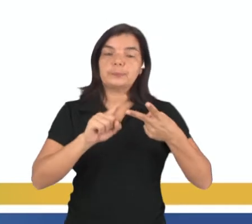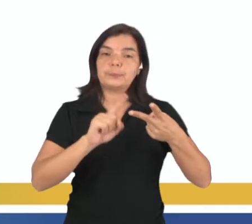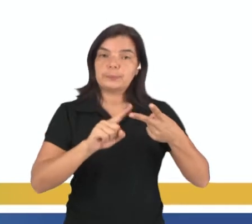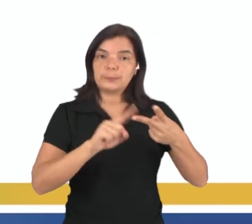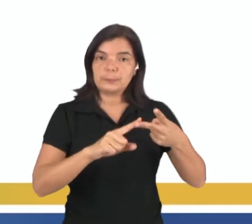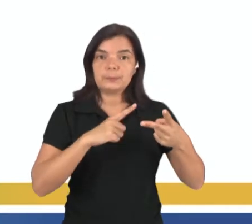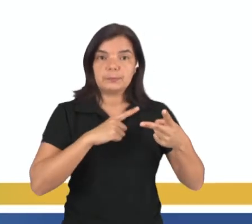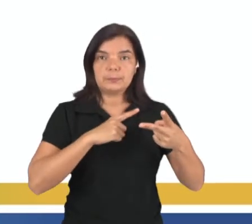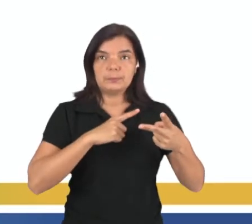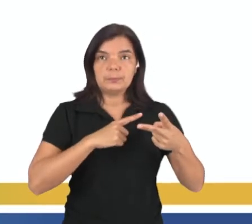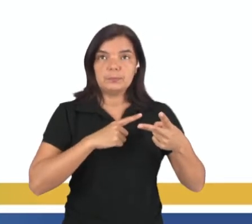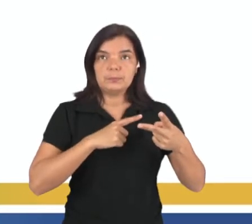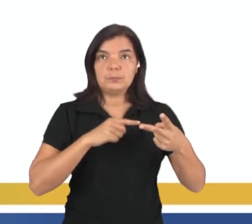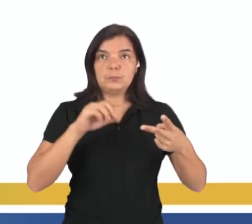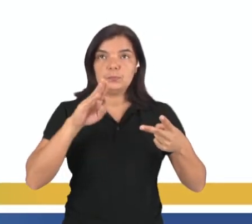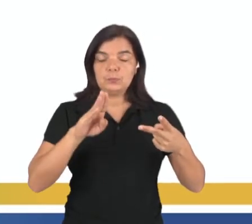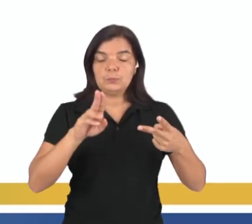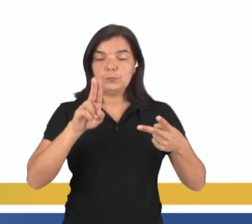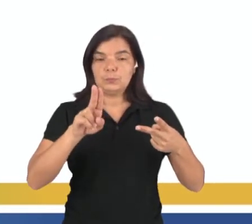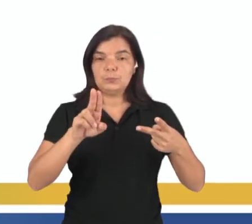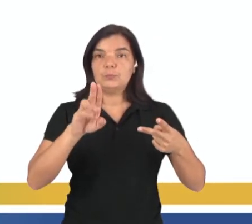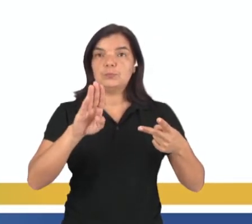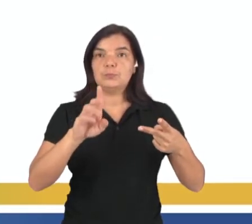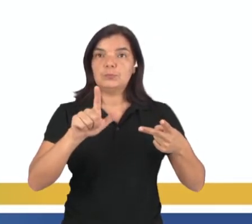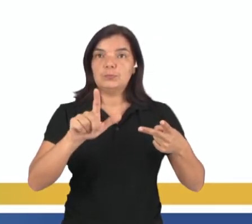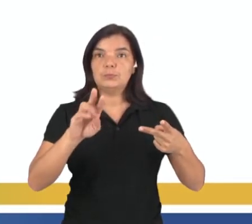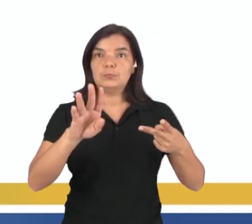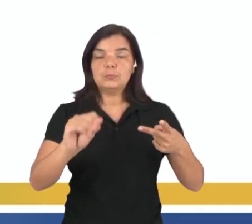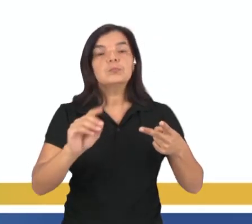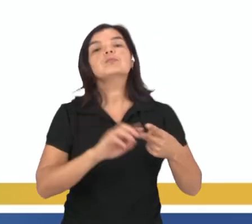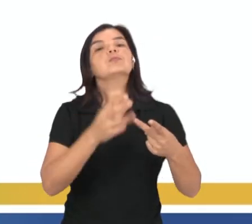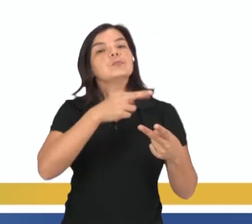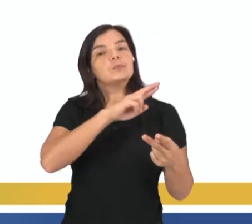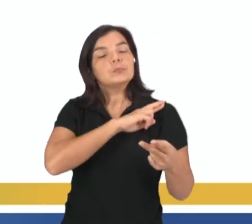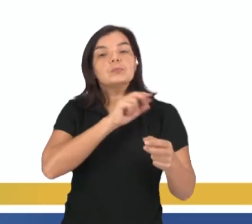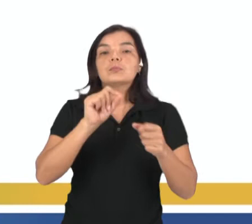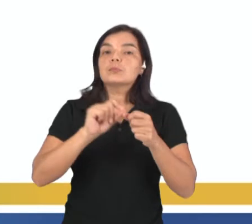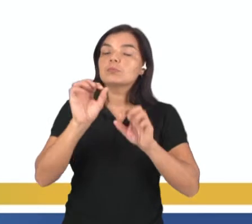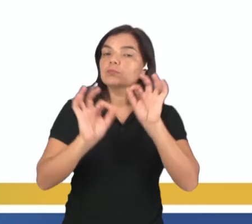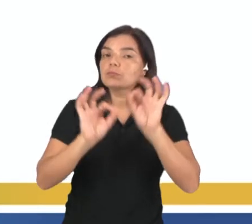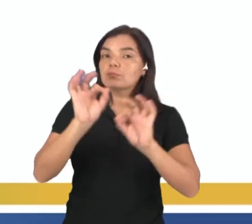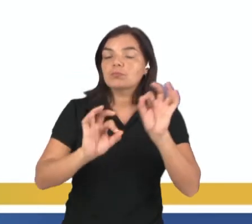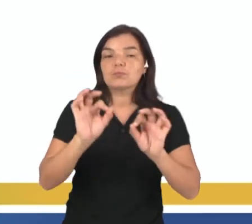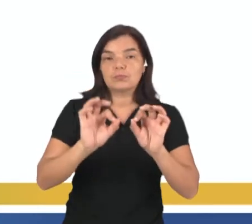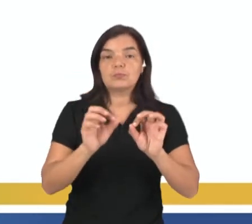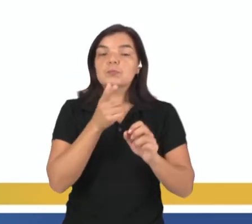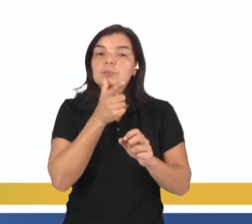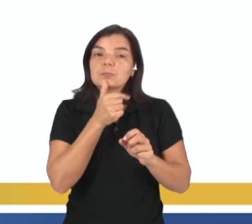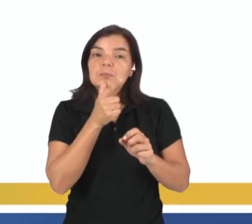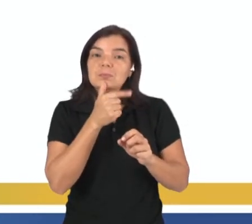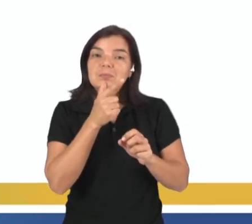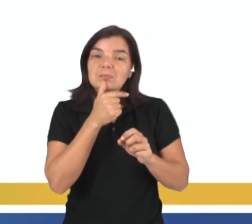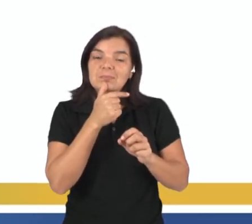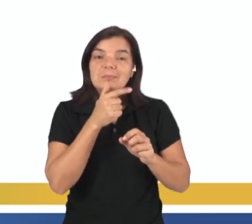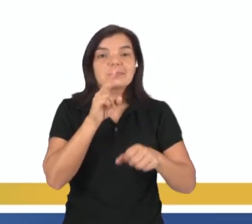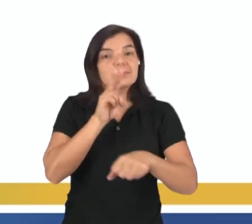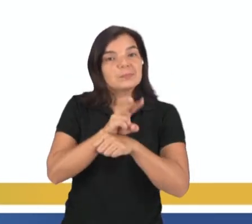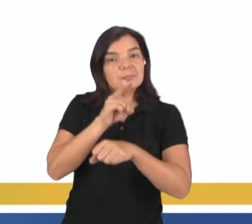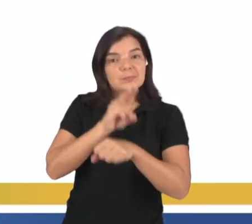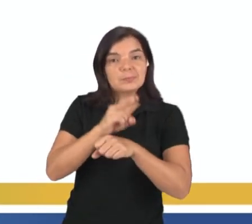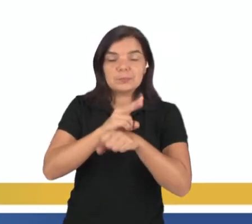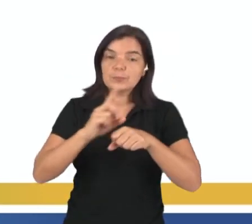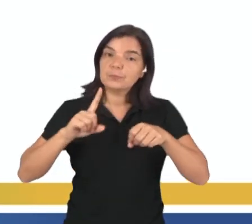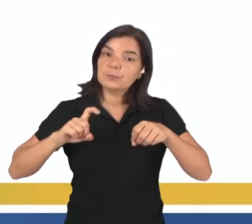Nós temos a glândula bulbo-uretral, que vai ser responsável por produzir um líquido alcalino que vai proteger